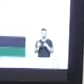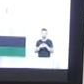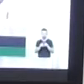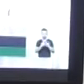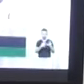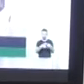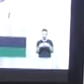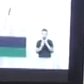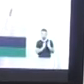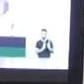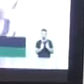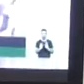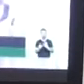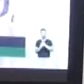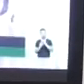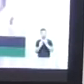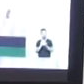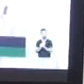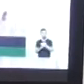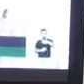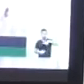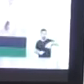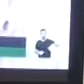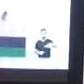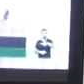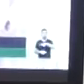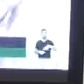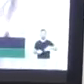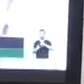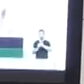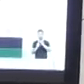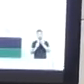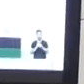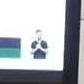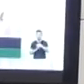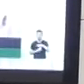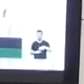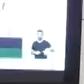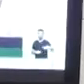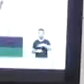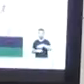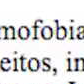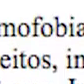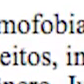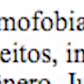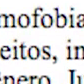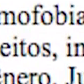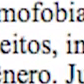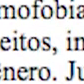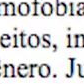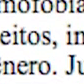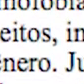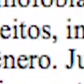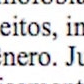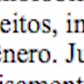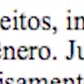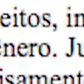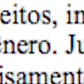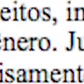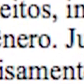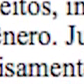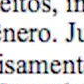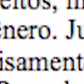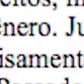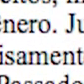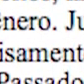Durante a sessão de quarta-feira, a deputada Ada De Luca divulgou uma nota oficial da bancada feminina da Assembleia